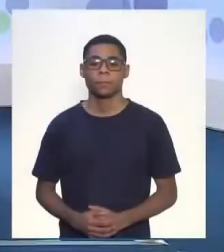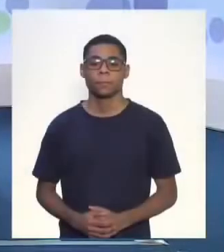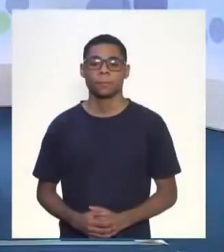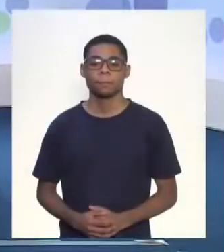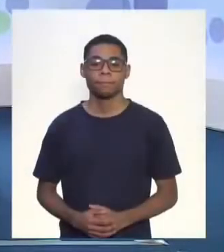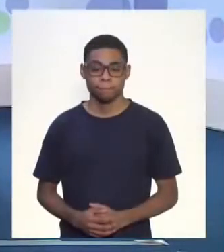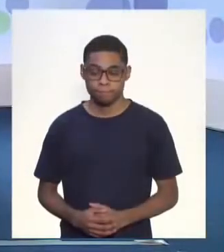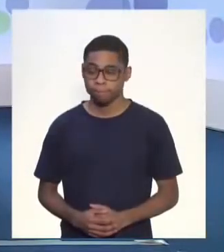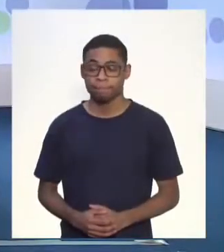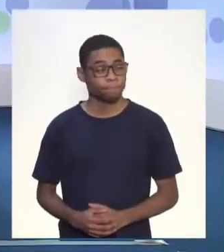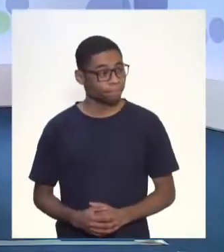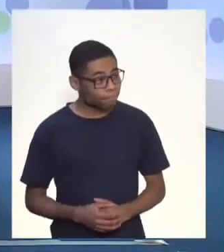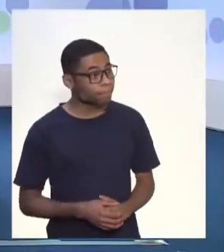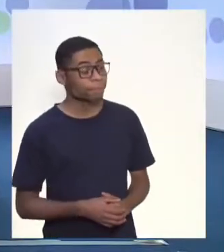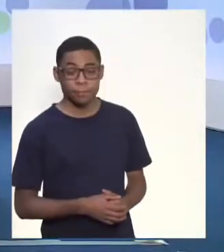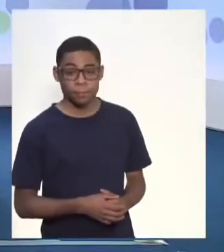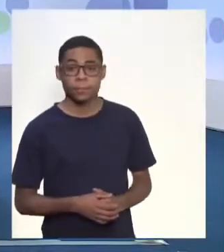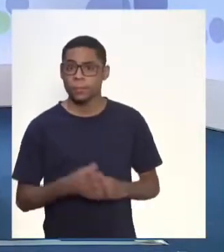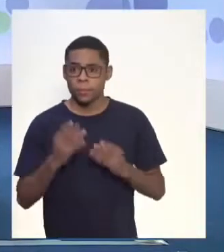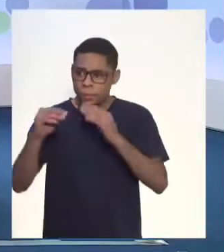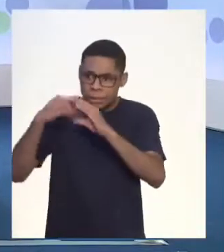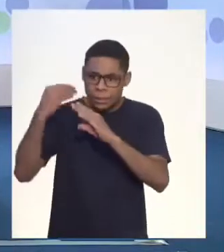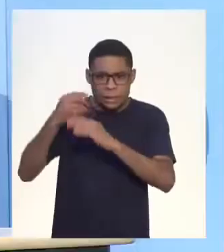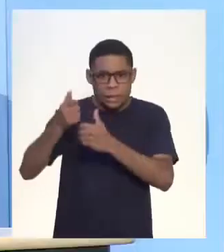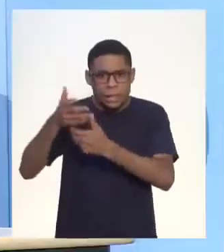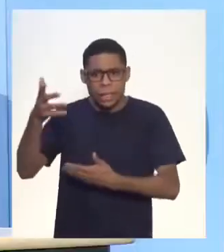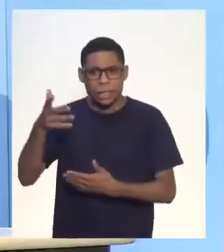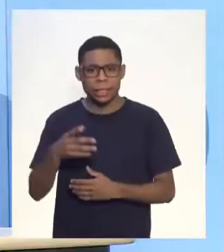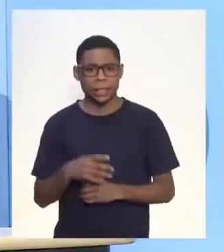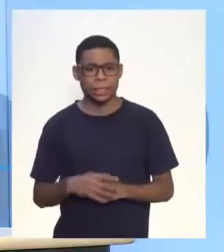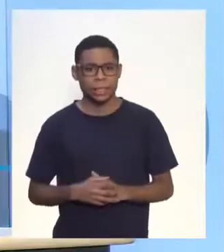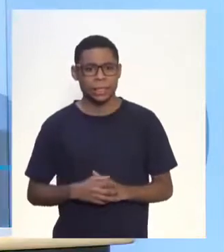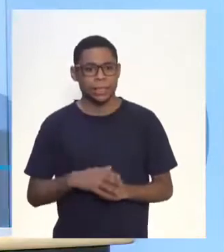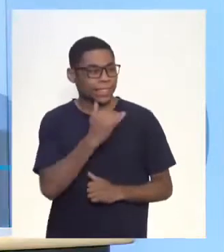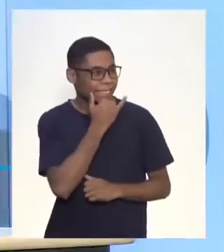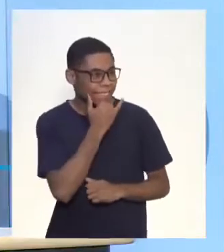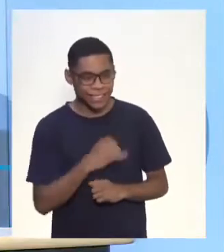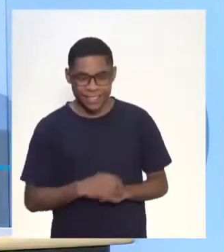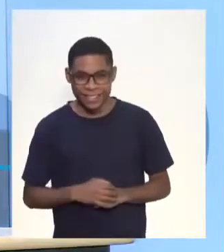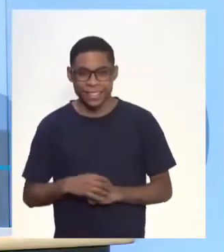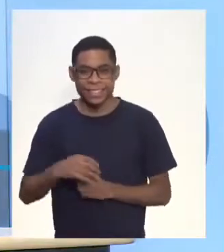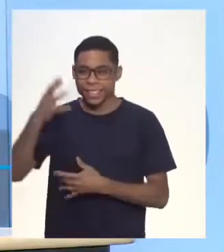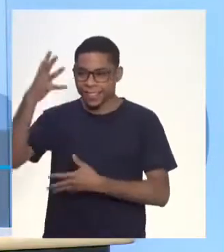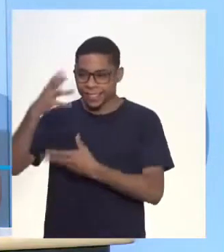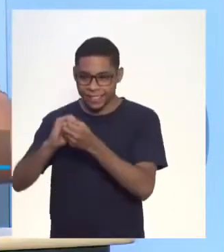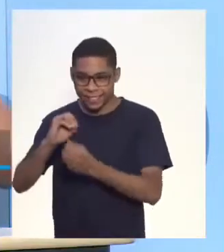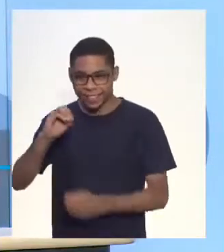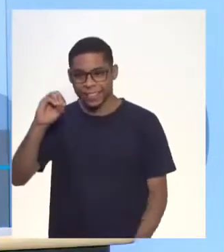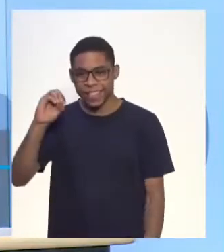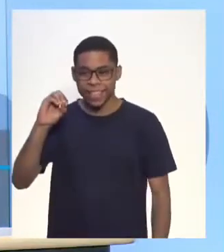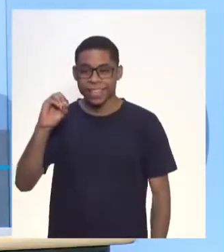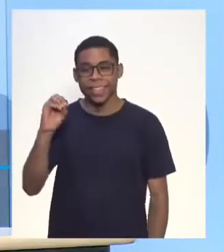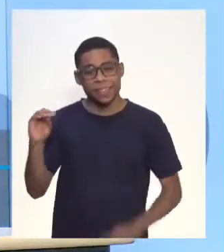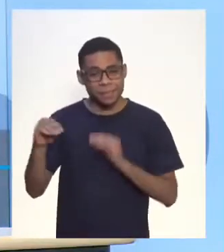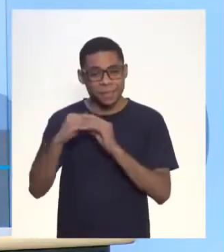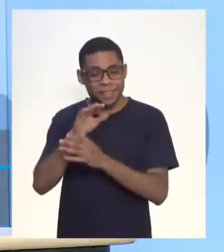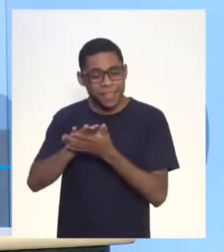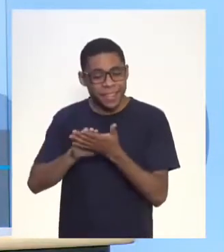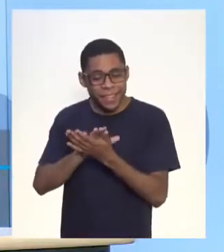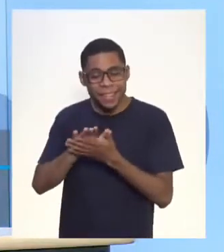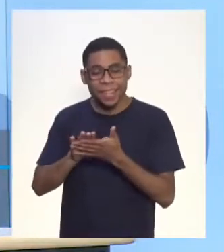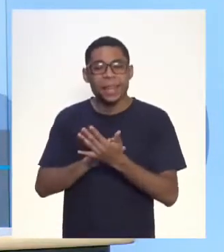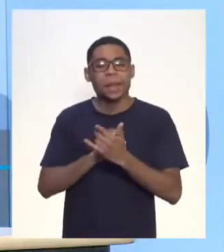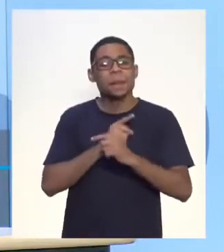Silene, a gente não teve aí muitas interações, né? Aliás, a gente não teve nenhuma por enquanto, né? Eu acho que o pessoal está só assistindo, prestando bastante atenção no que está